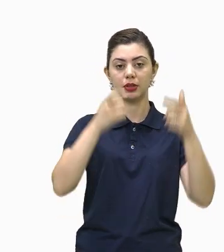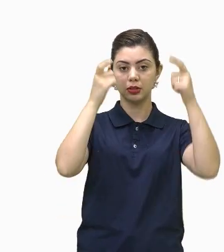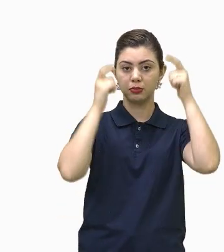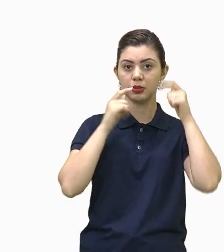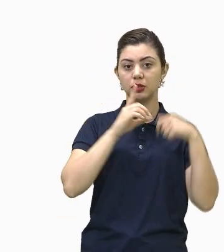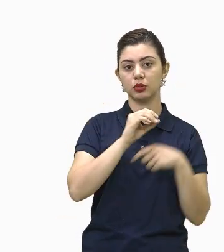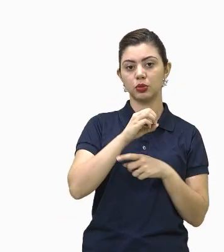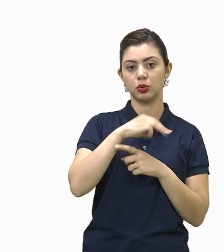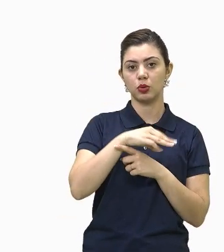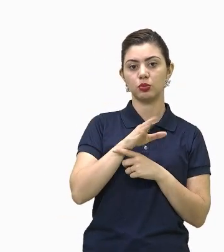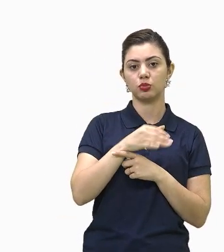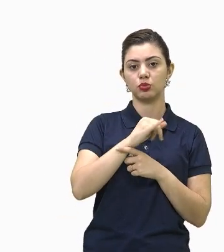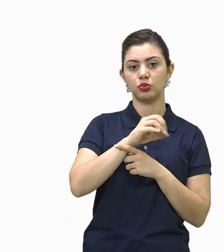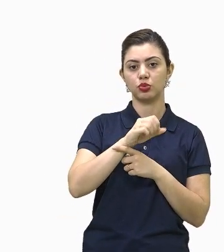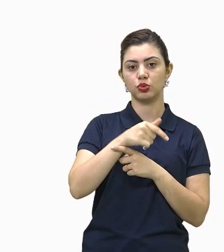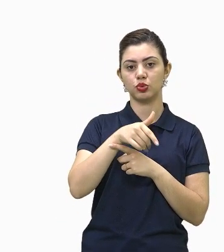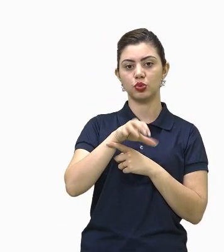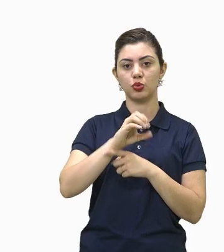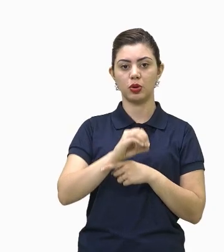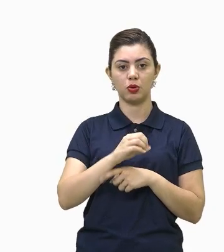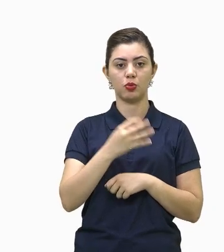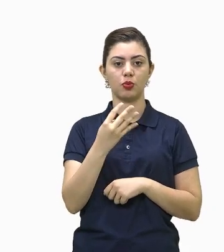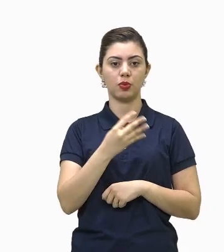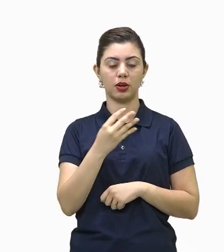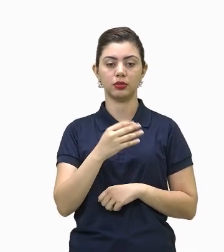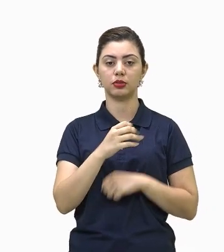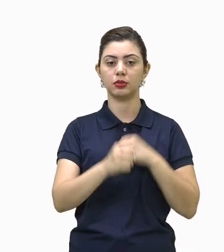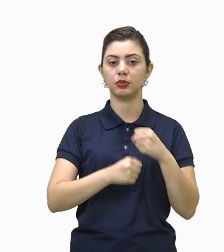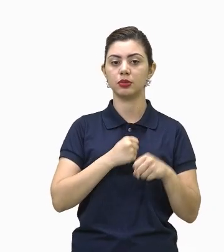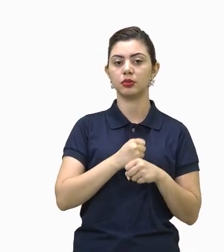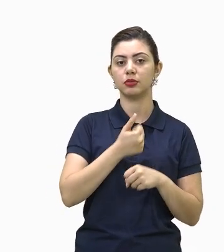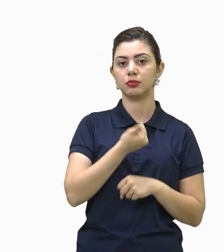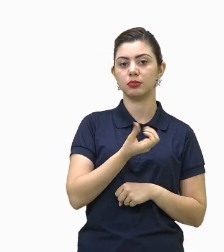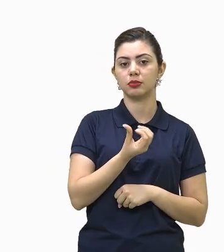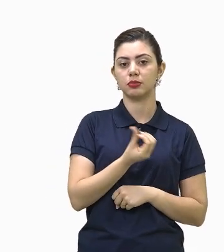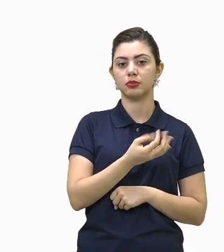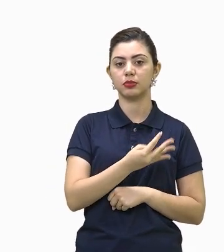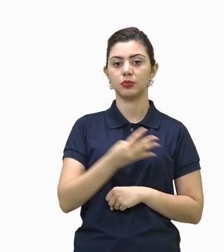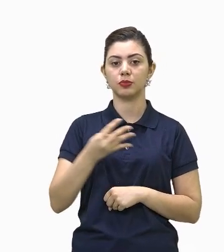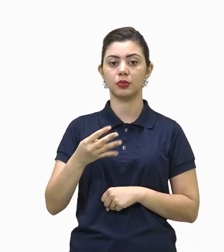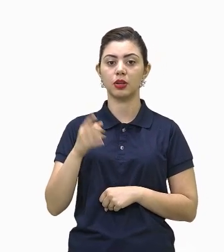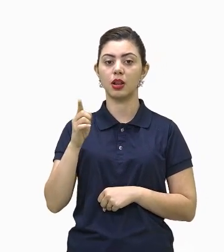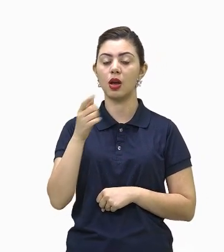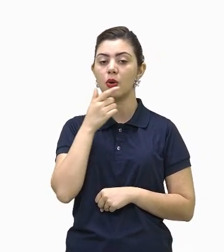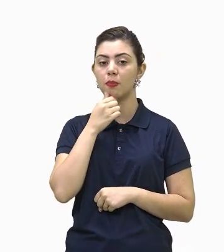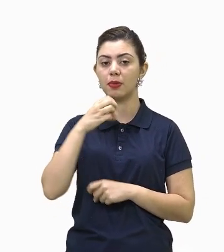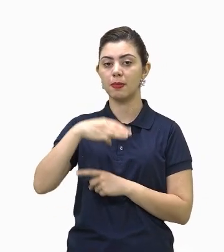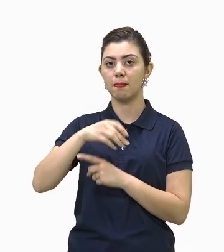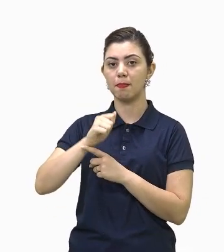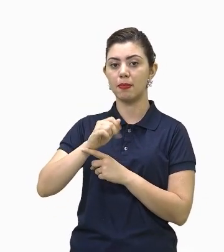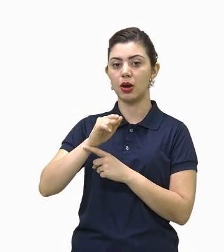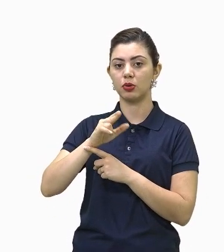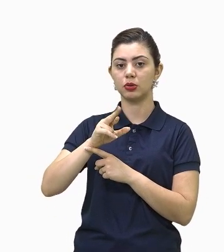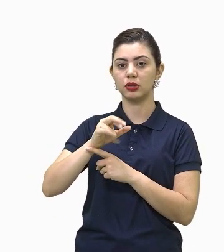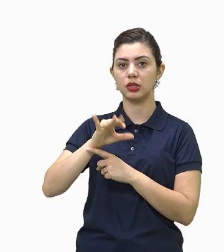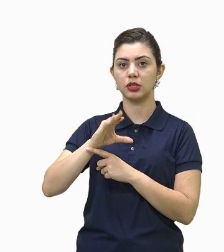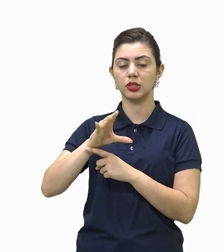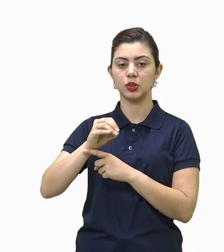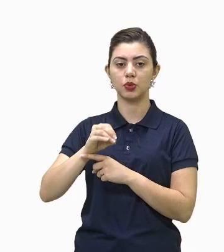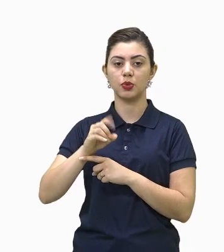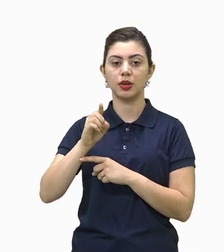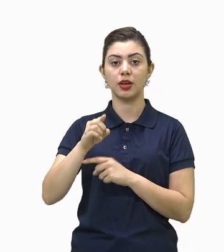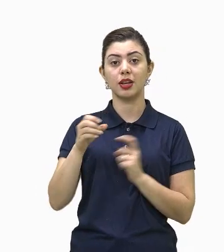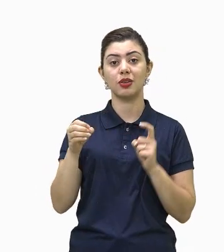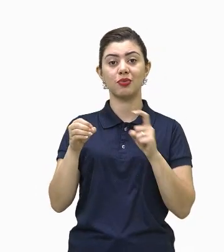IV da dinastia de Bragança. E em 1644, o Maurício de Nassau, ele voltou